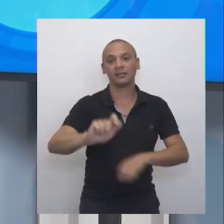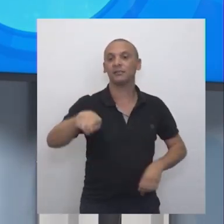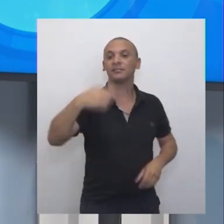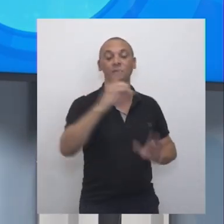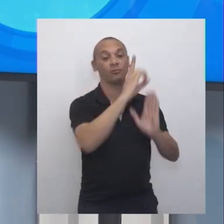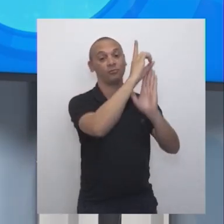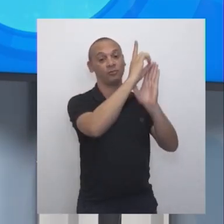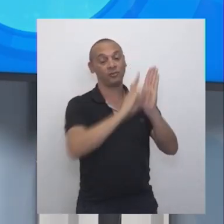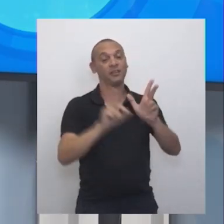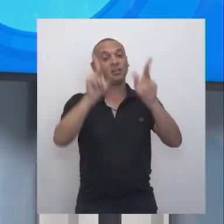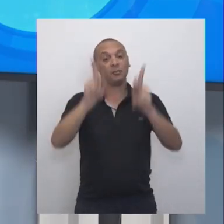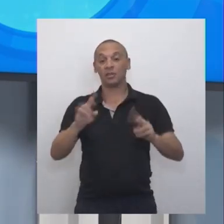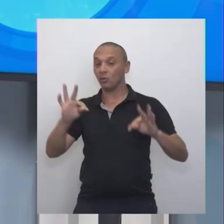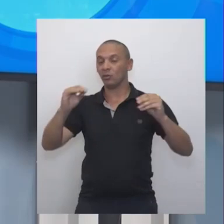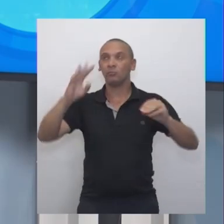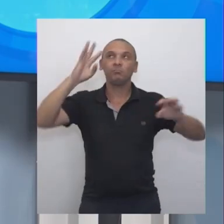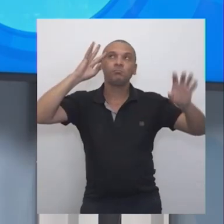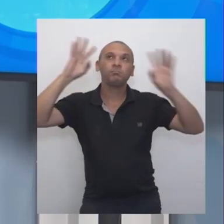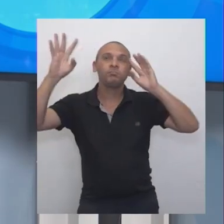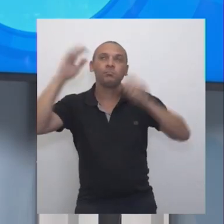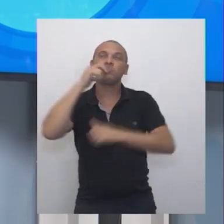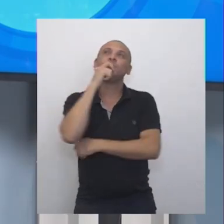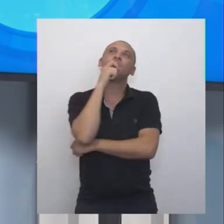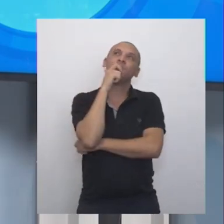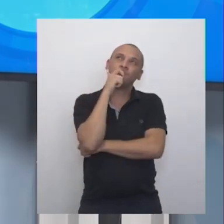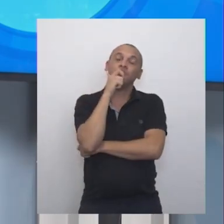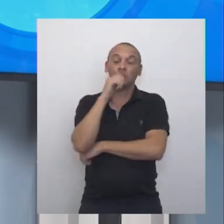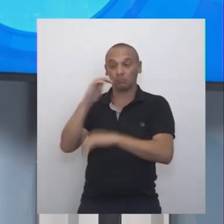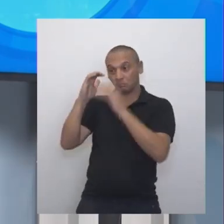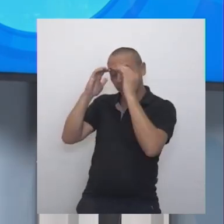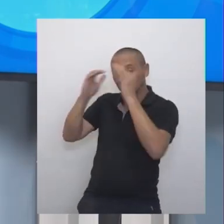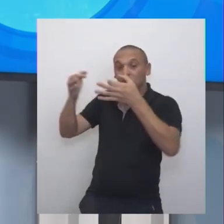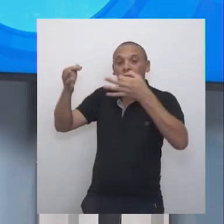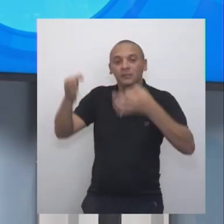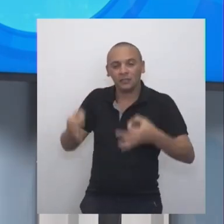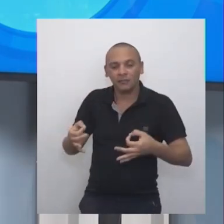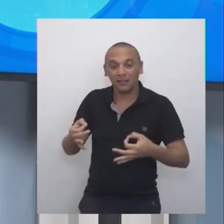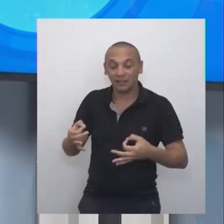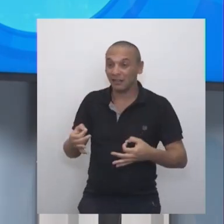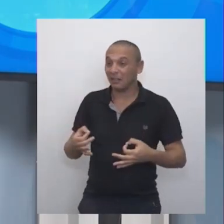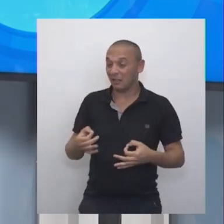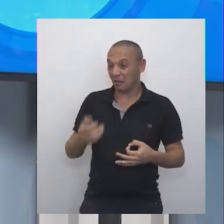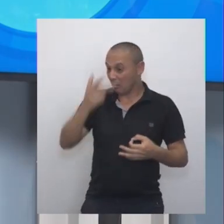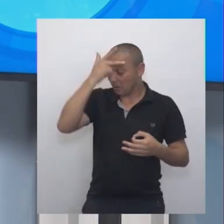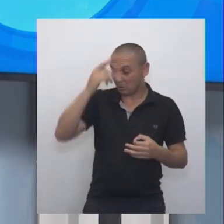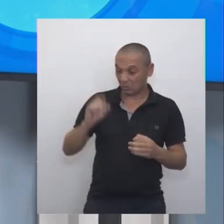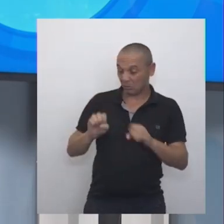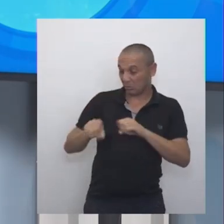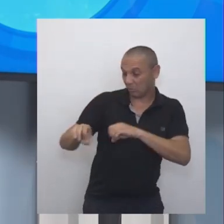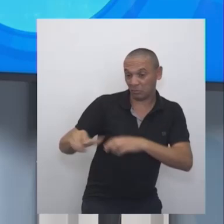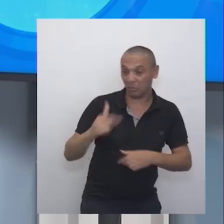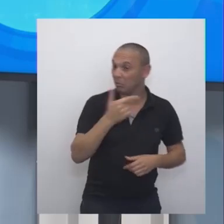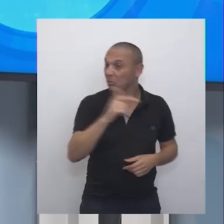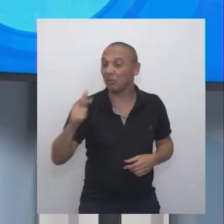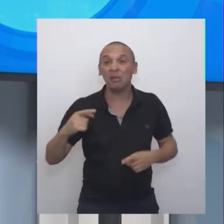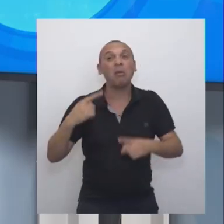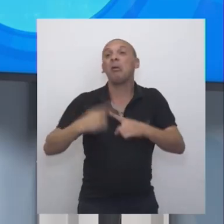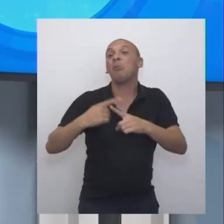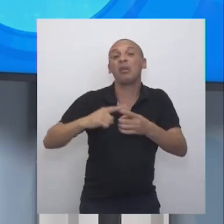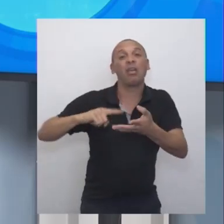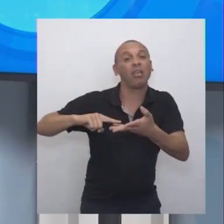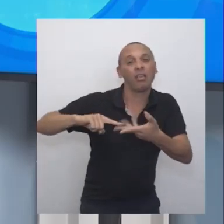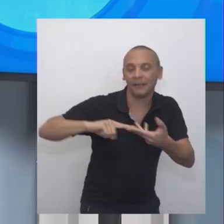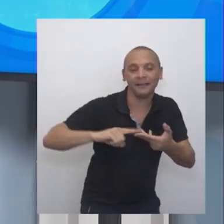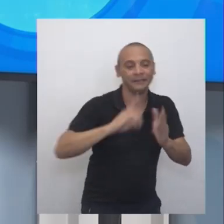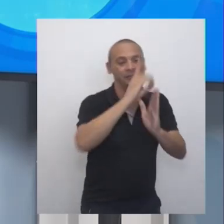de todos. Precisamos começar a pensar, não só obedecer, querendo dizer que quem não tem acesso acesso a essa educação, seja por qual motivo for, está